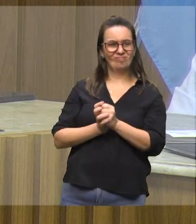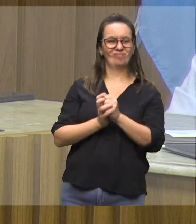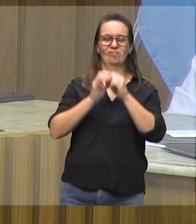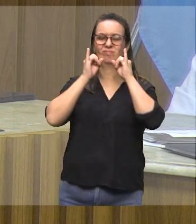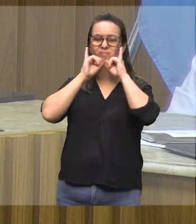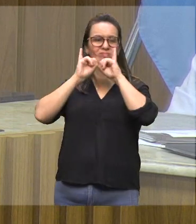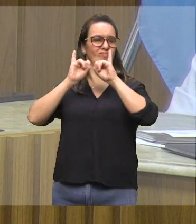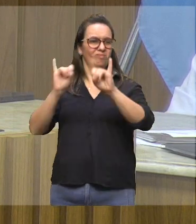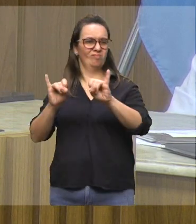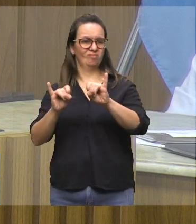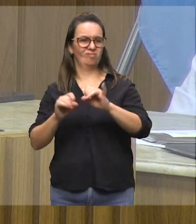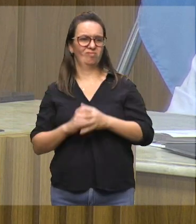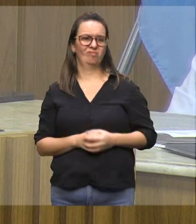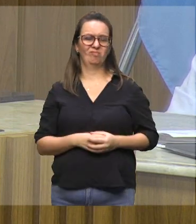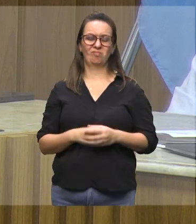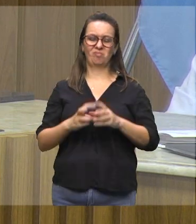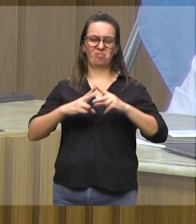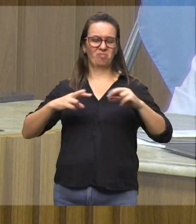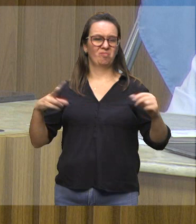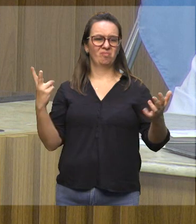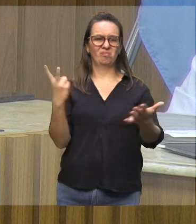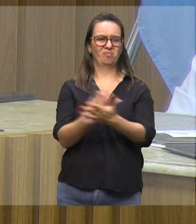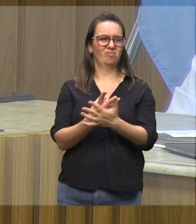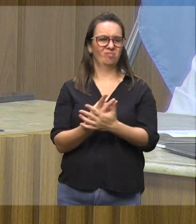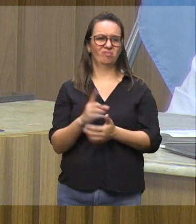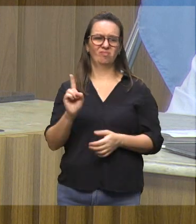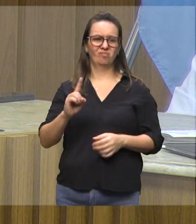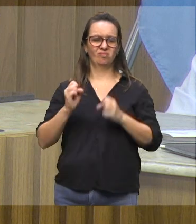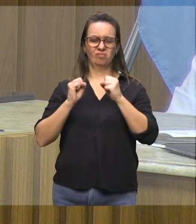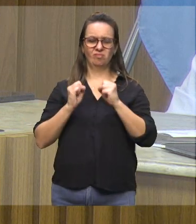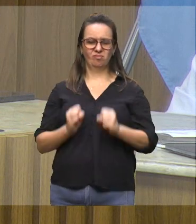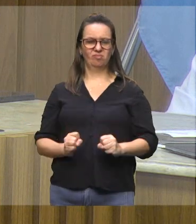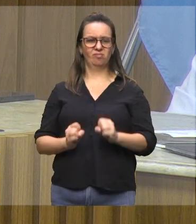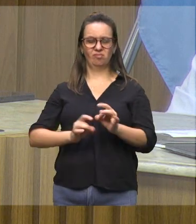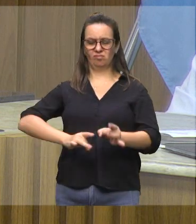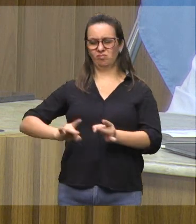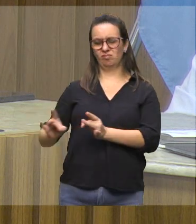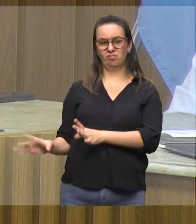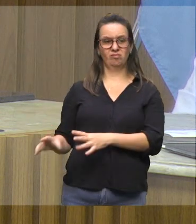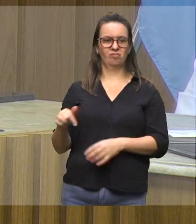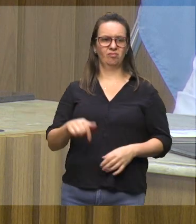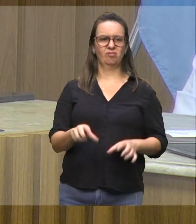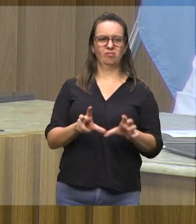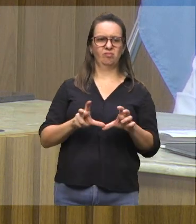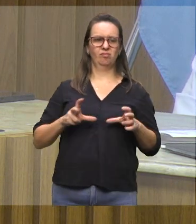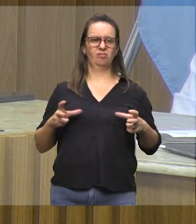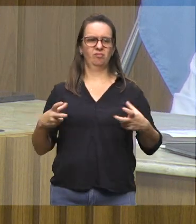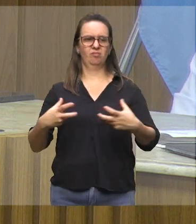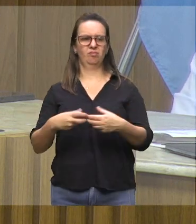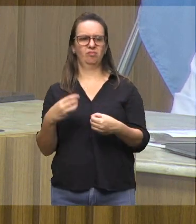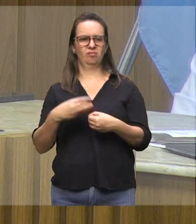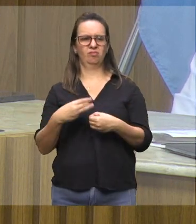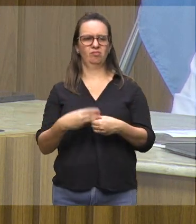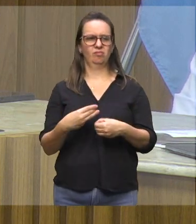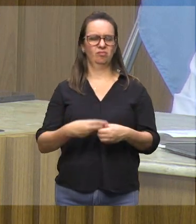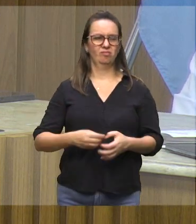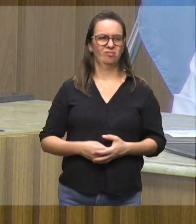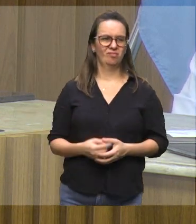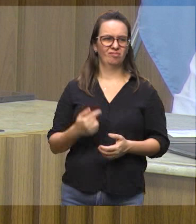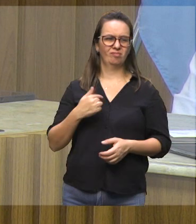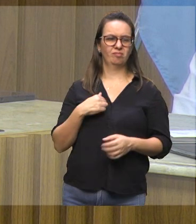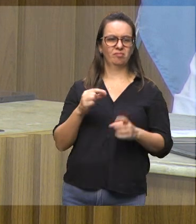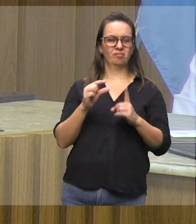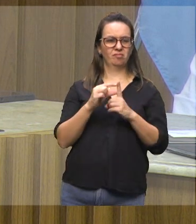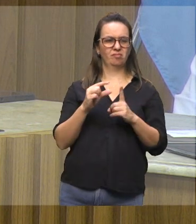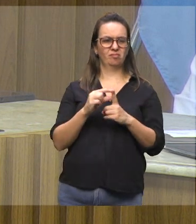Contas. E isso é gravíssimo, isso não pode passar batido aqui na Câmara Municipal. Então, minha fala vem no sentido